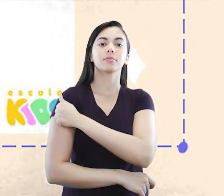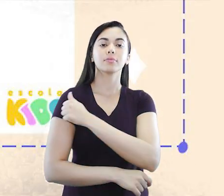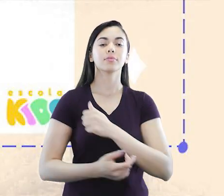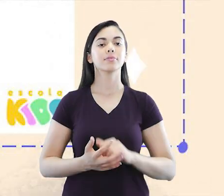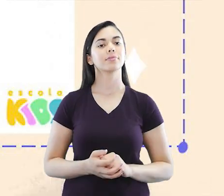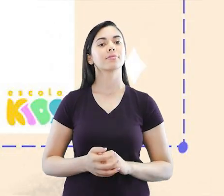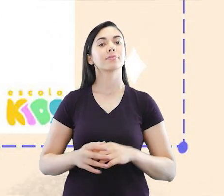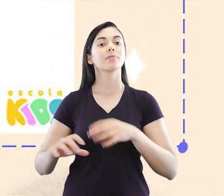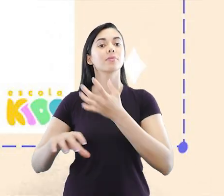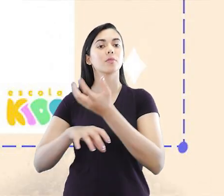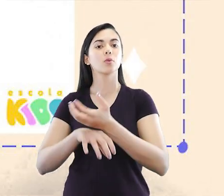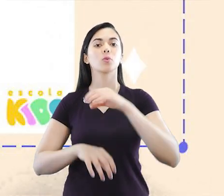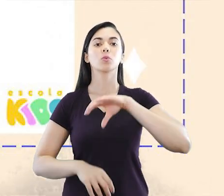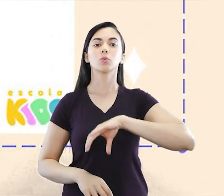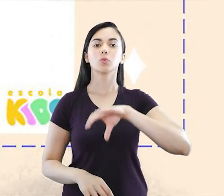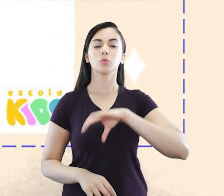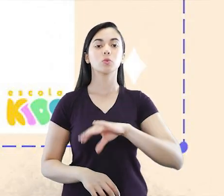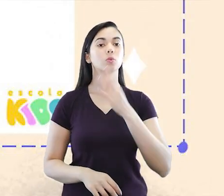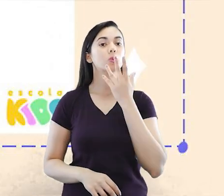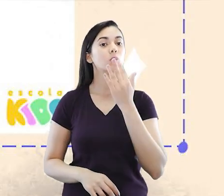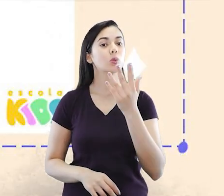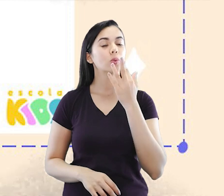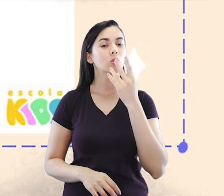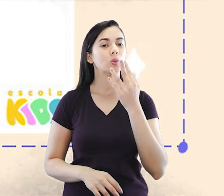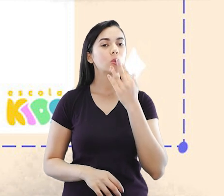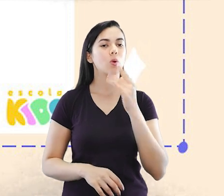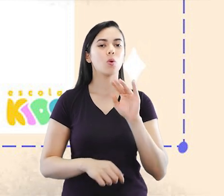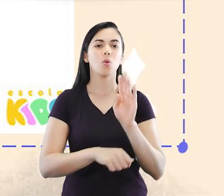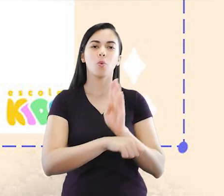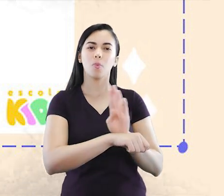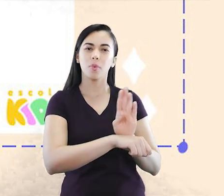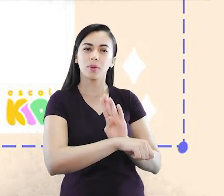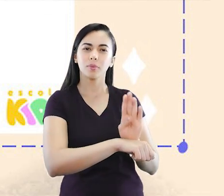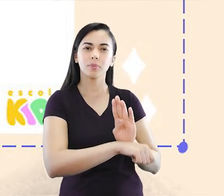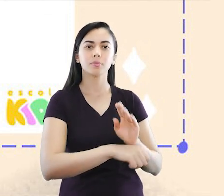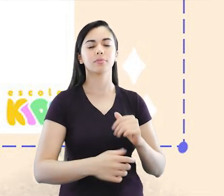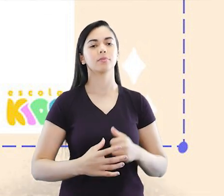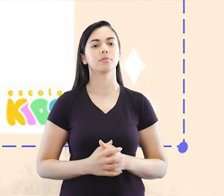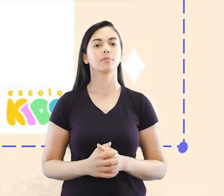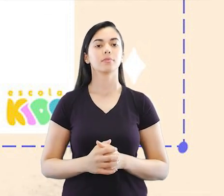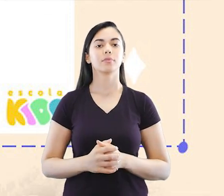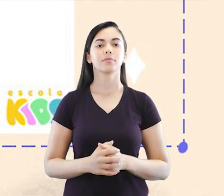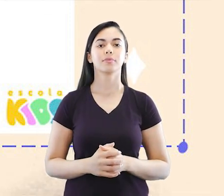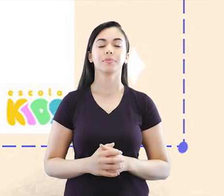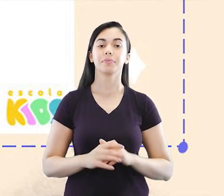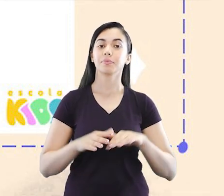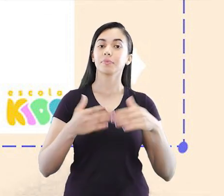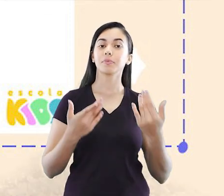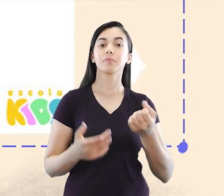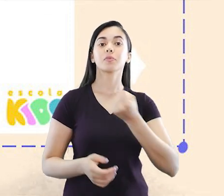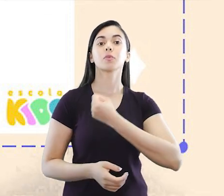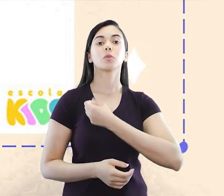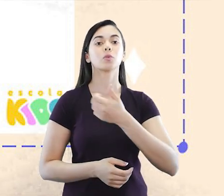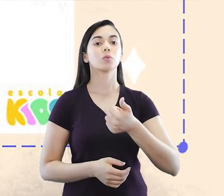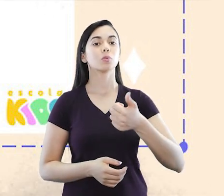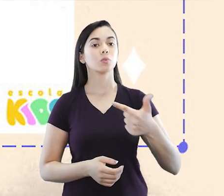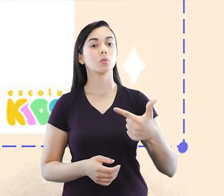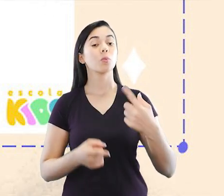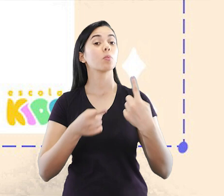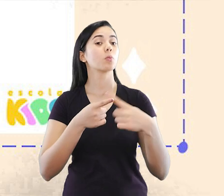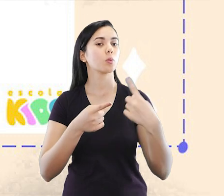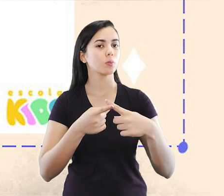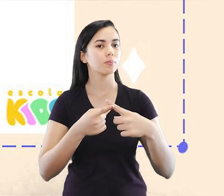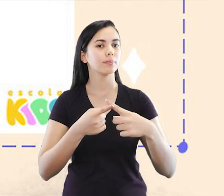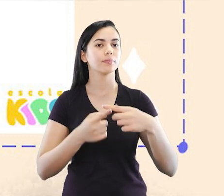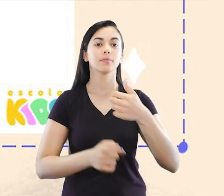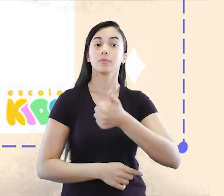de português, ela está lá de cor creme, né, um begezinho mais claro, e ela está no número 12. Por quê?